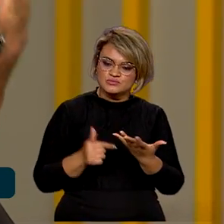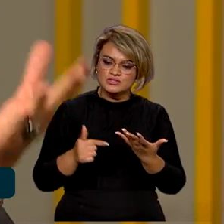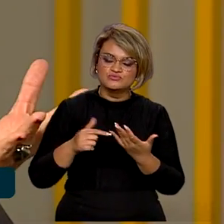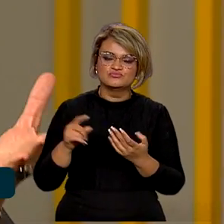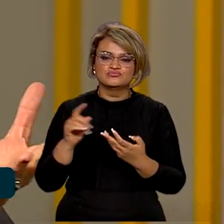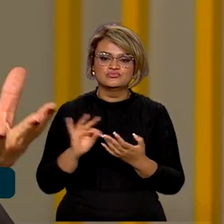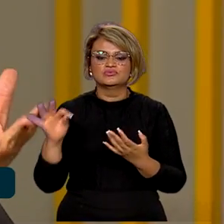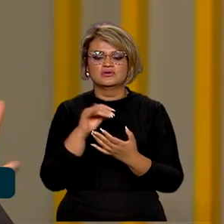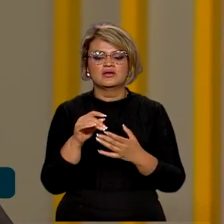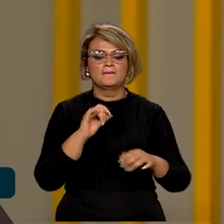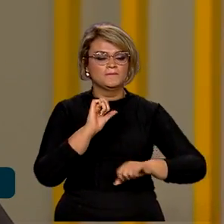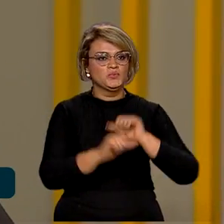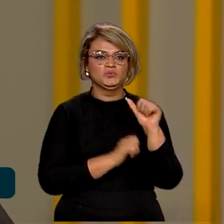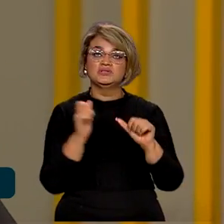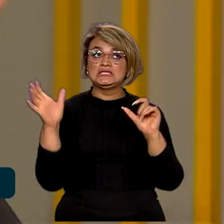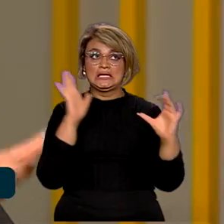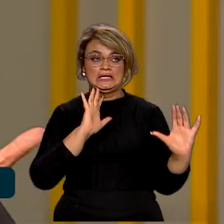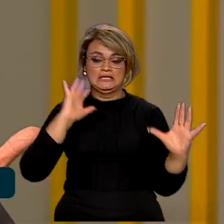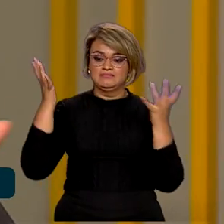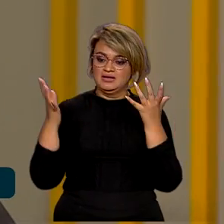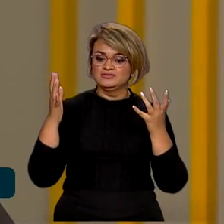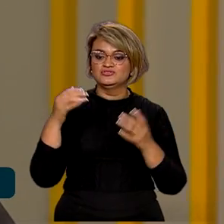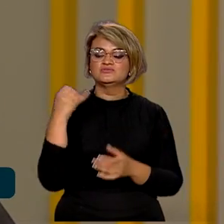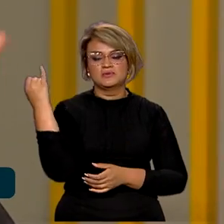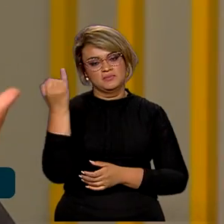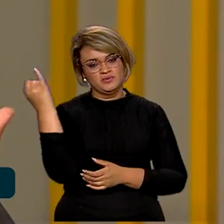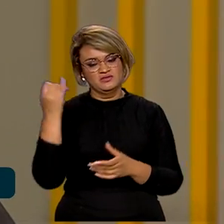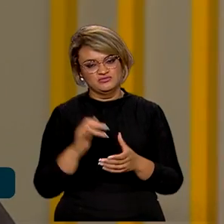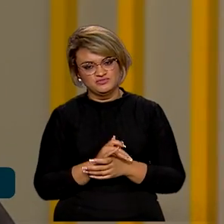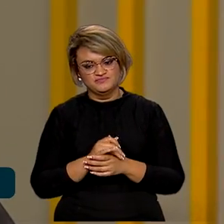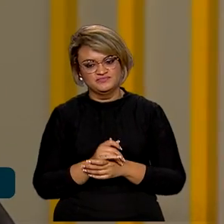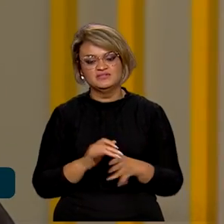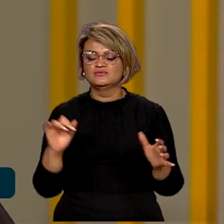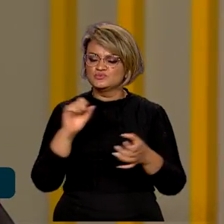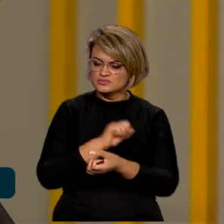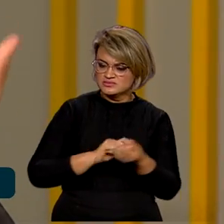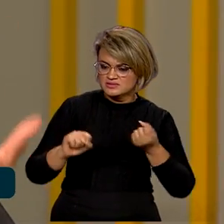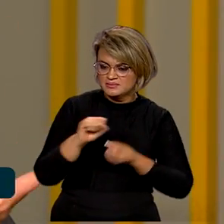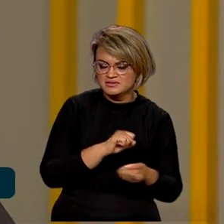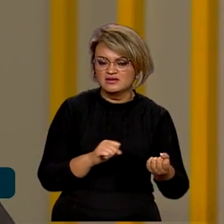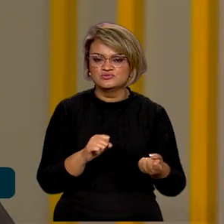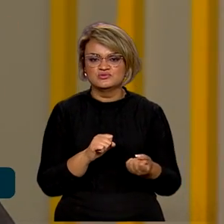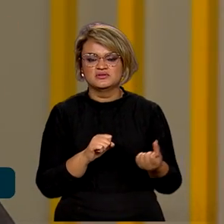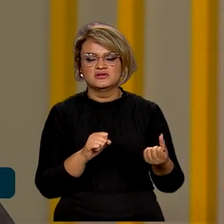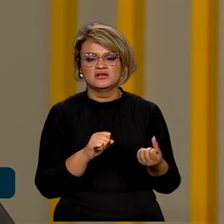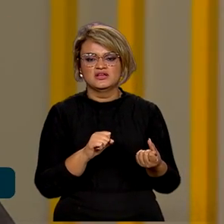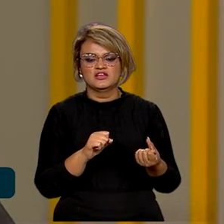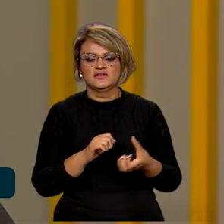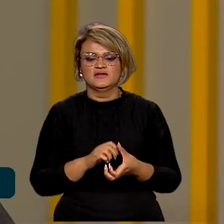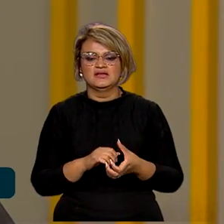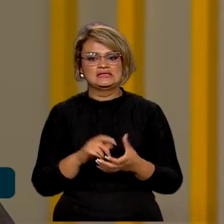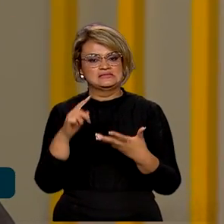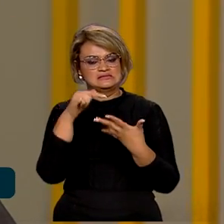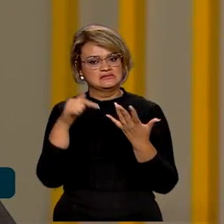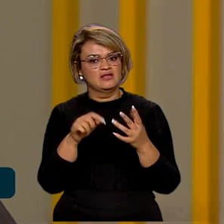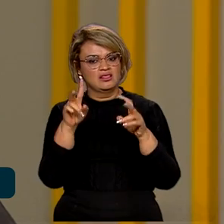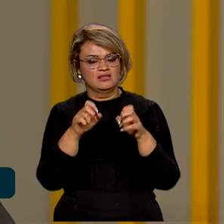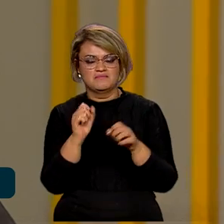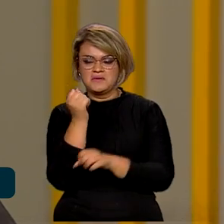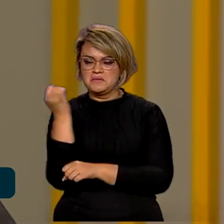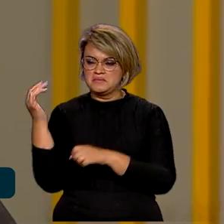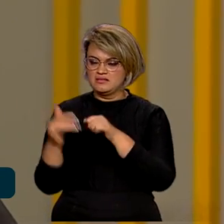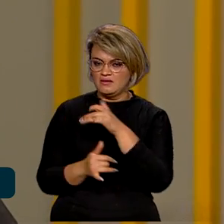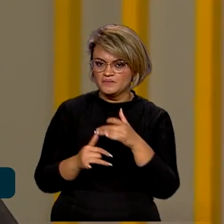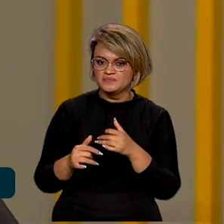a questão da mudança climática também para elas é muito importante, então a sustentabilidade, a questão ambiental. E